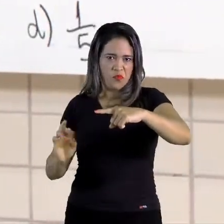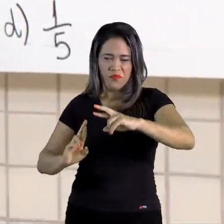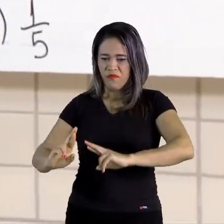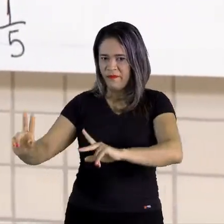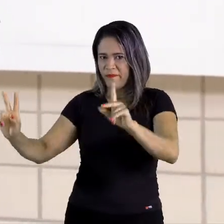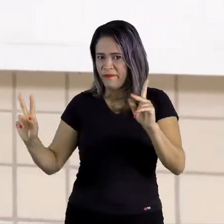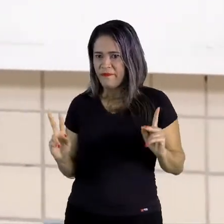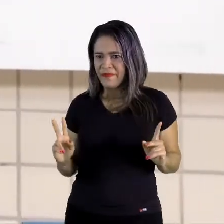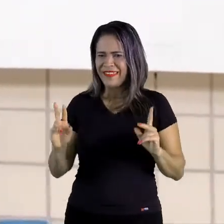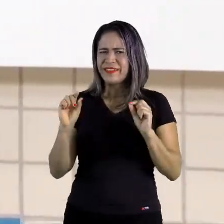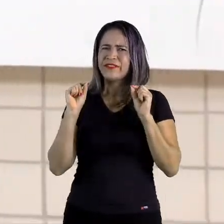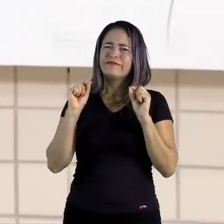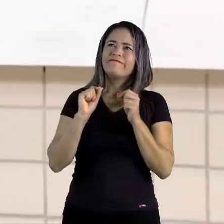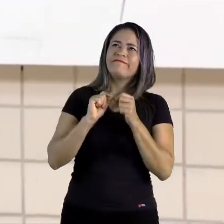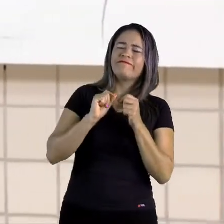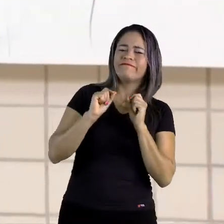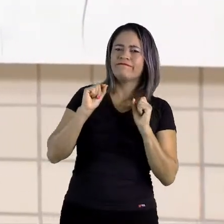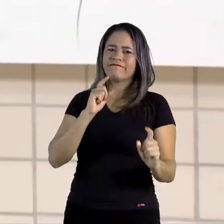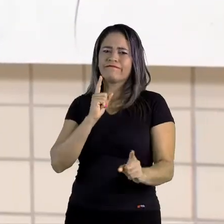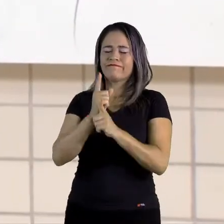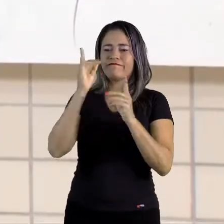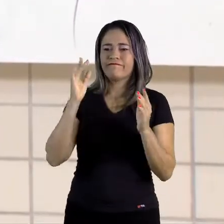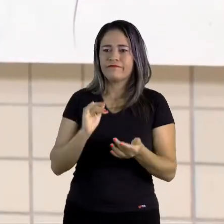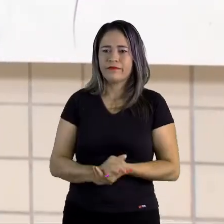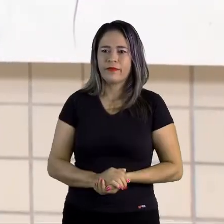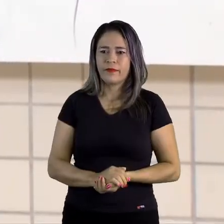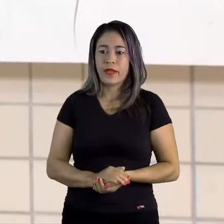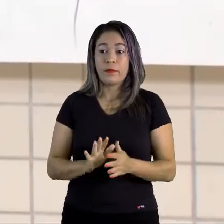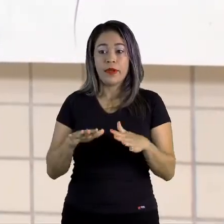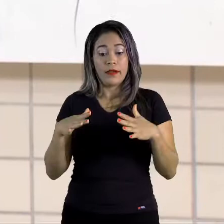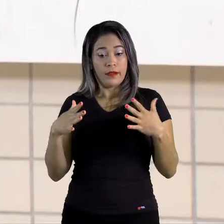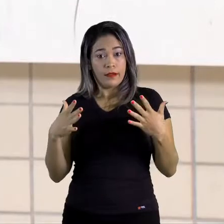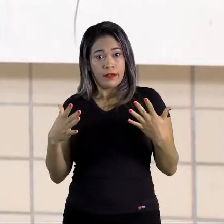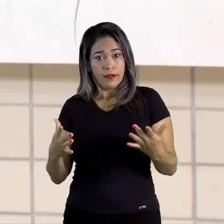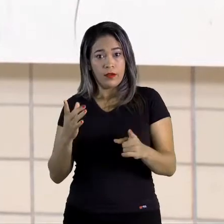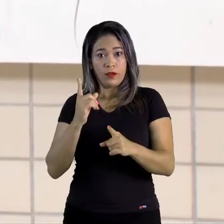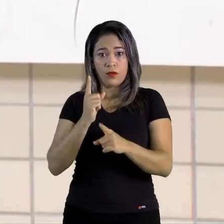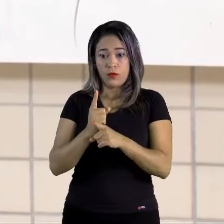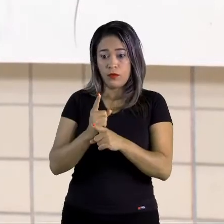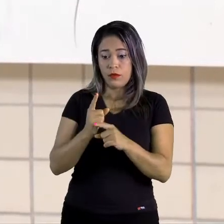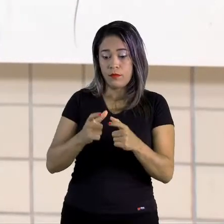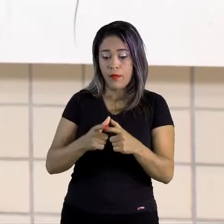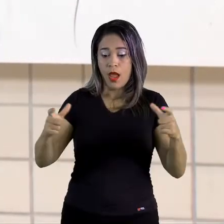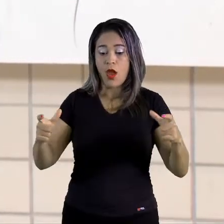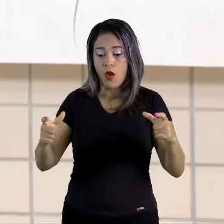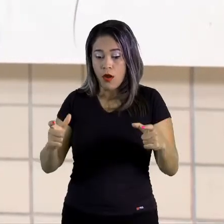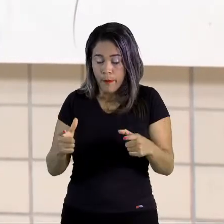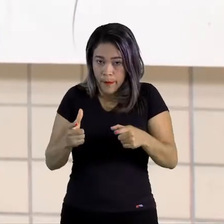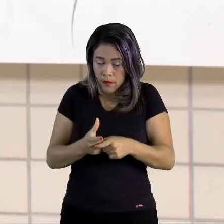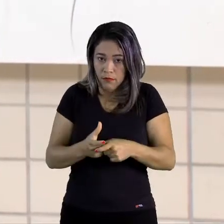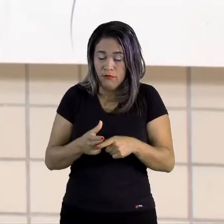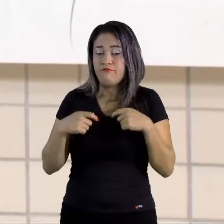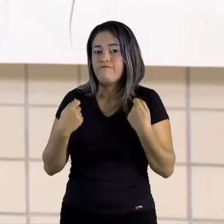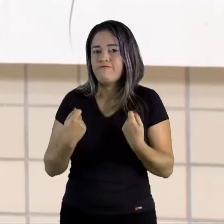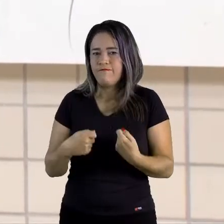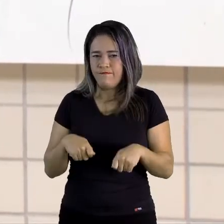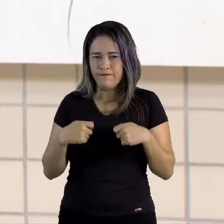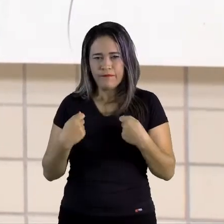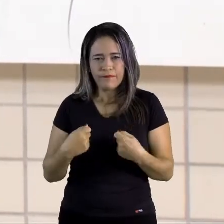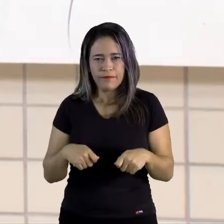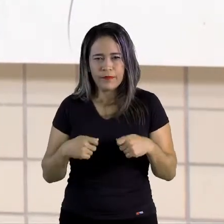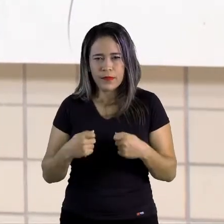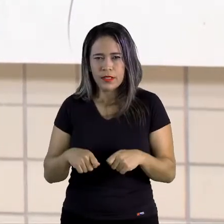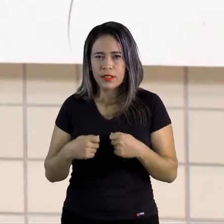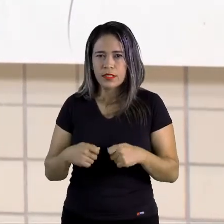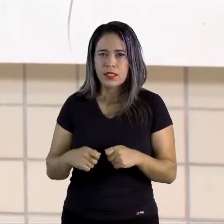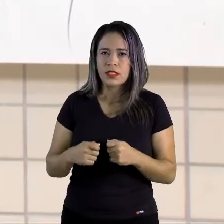vou fazer para descobrir isso? Para que eu descubra quem é maior e menor, eu preciso